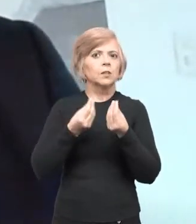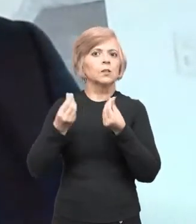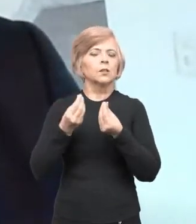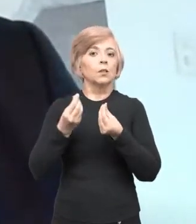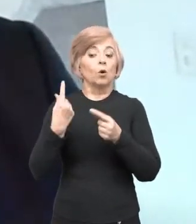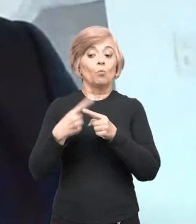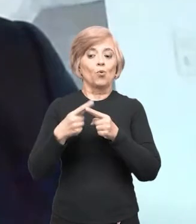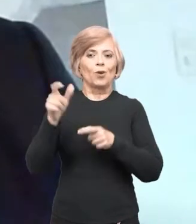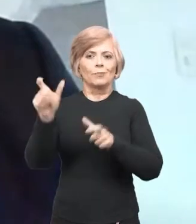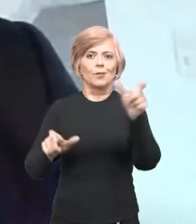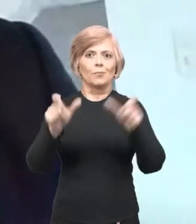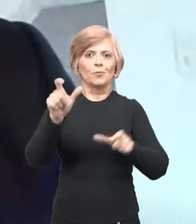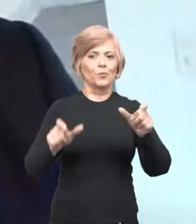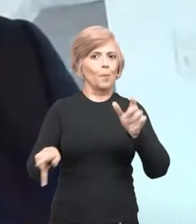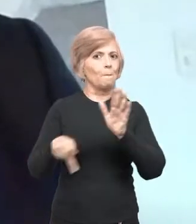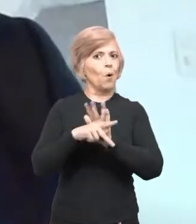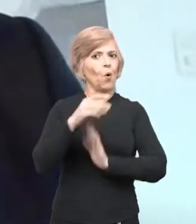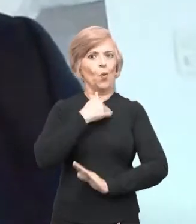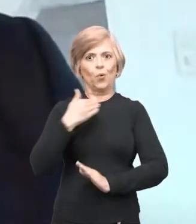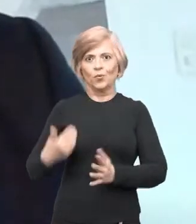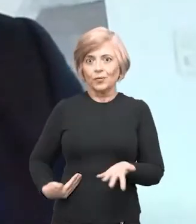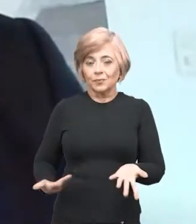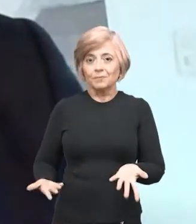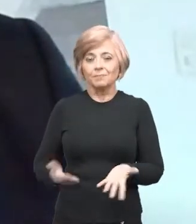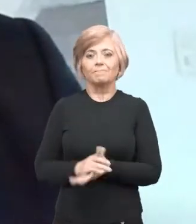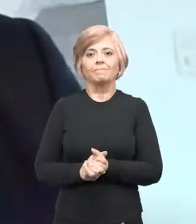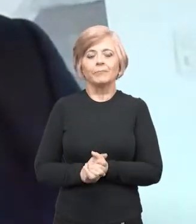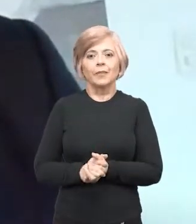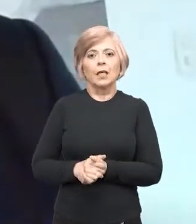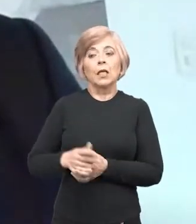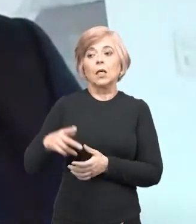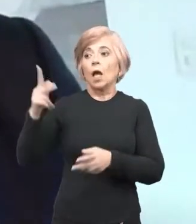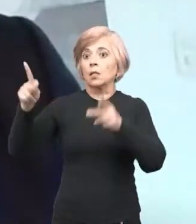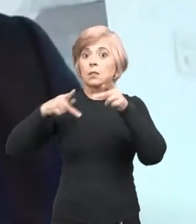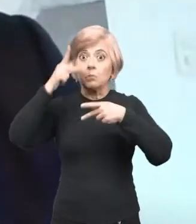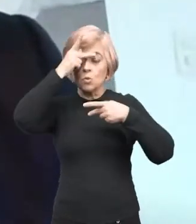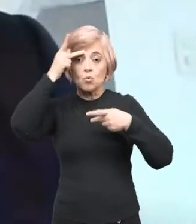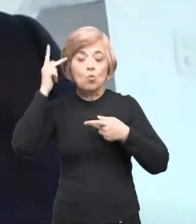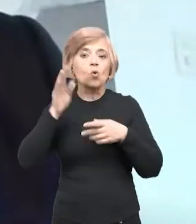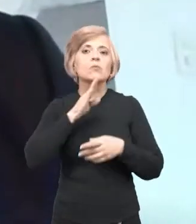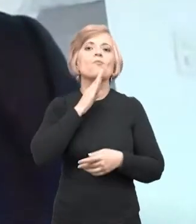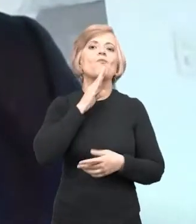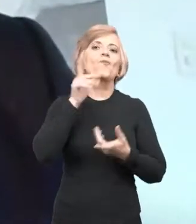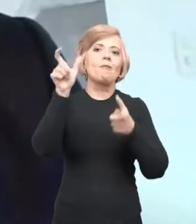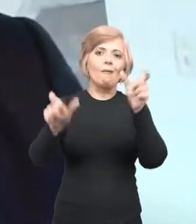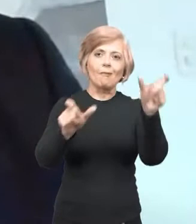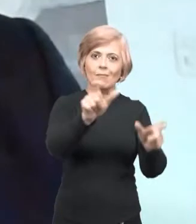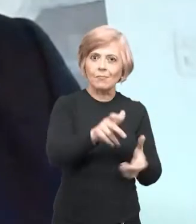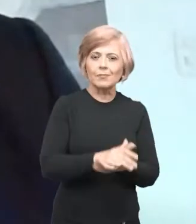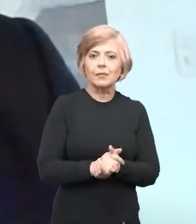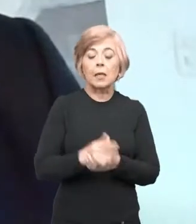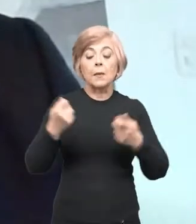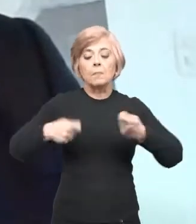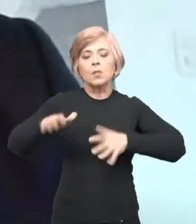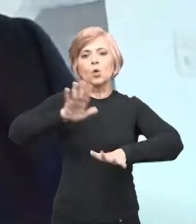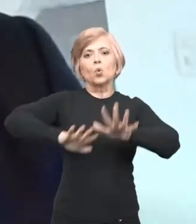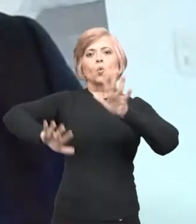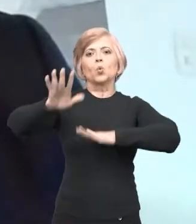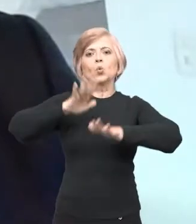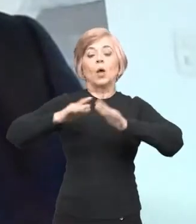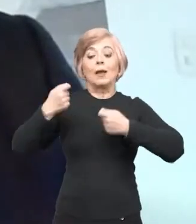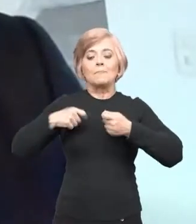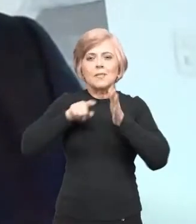figuras, normalmente figuras públicas, de conhecimento da população, e é preciso ter muito cuidado, muito